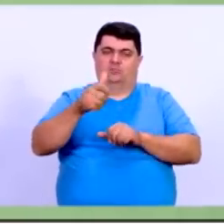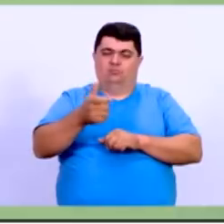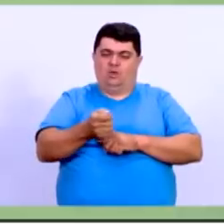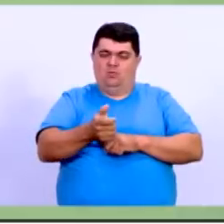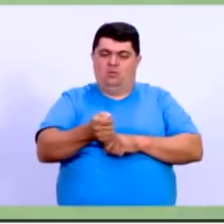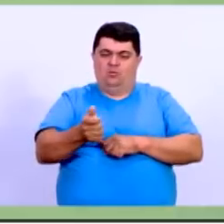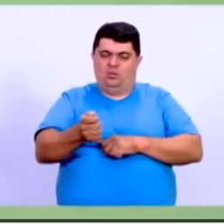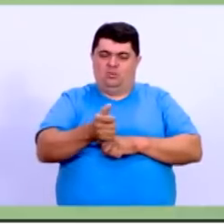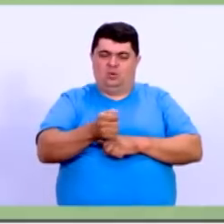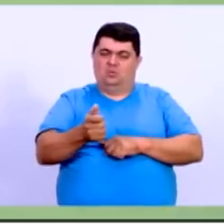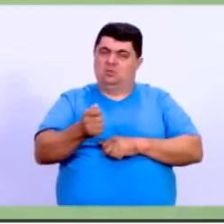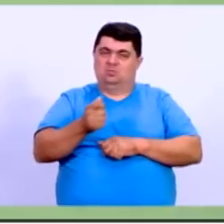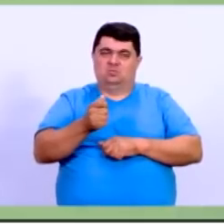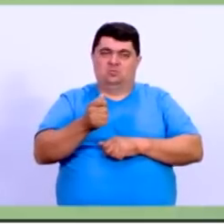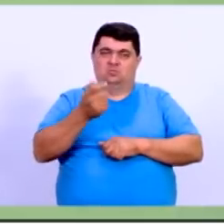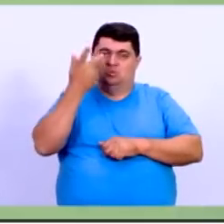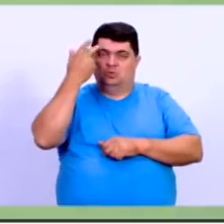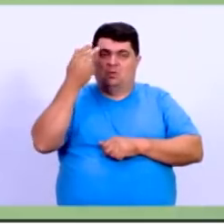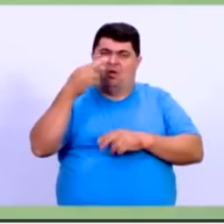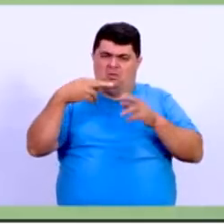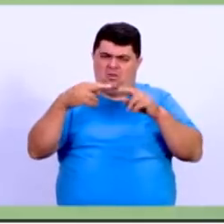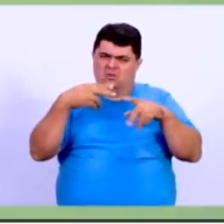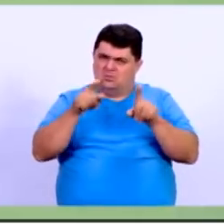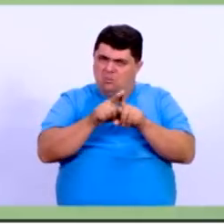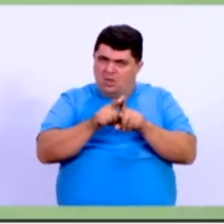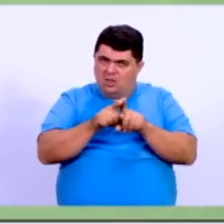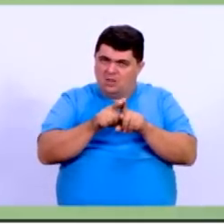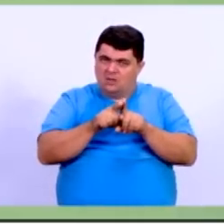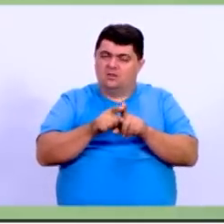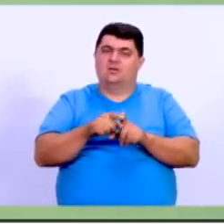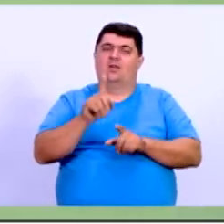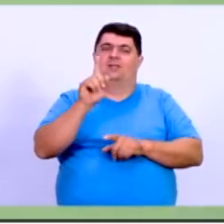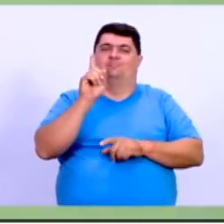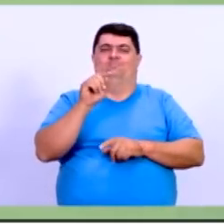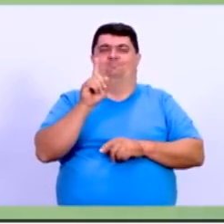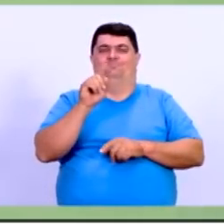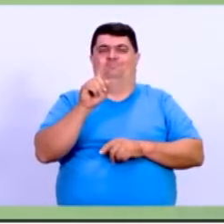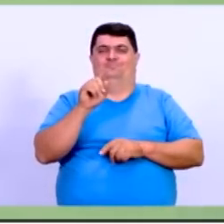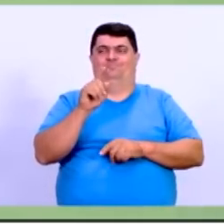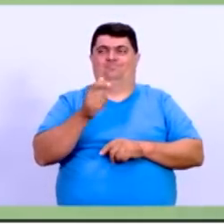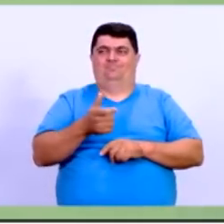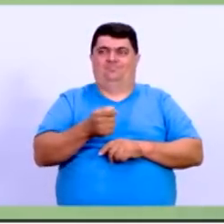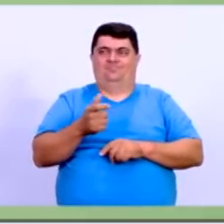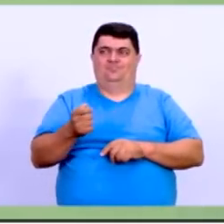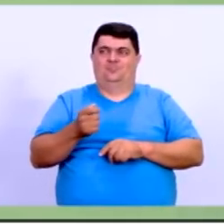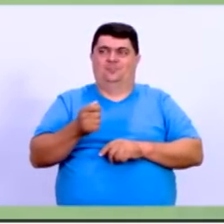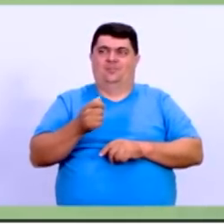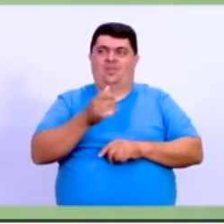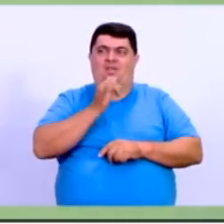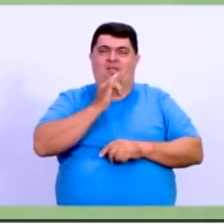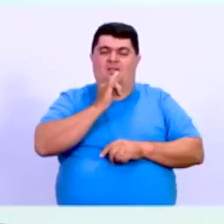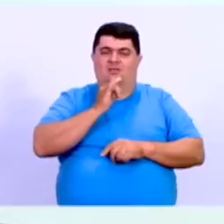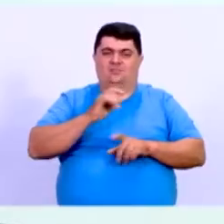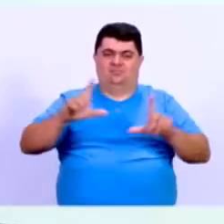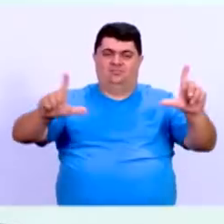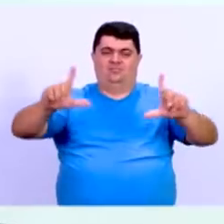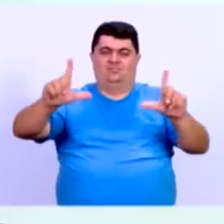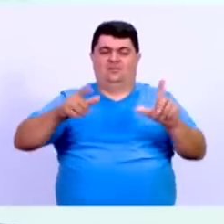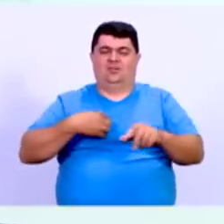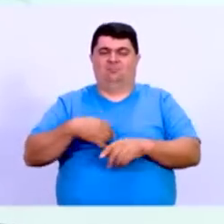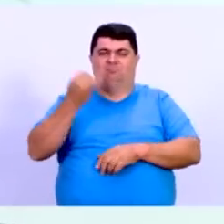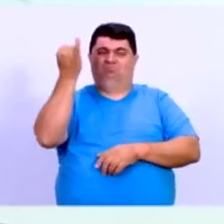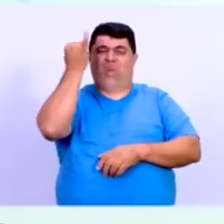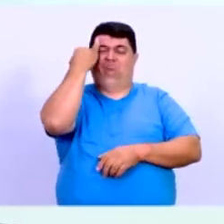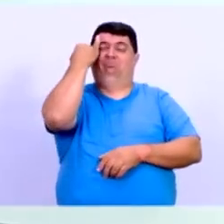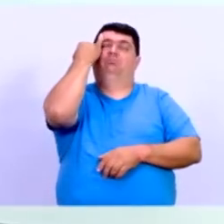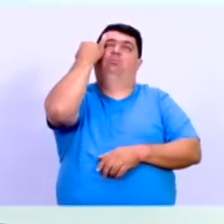um simples controle remoto é um exemplo de rede de computador? É, galera, é um exemplo, olha só. Você vai lá na tua televisão, tá com aquela preguiça, né?